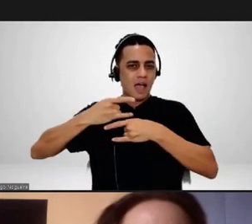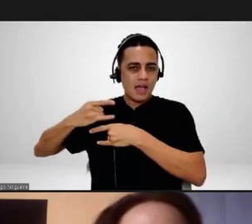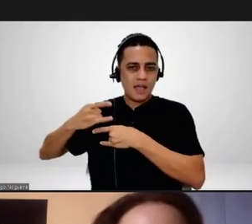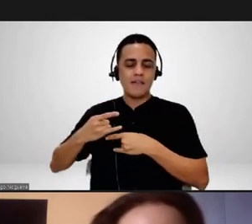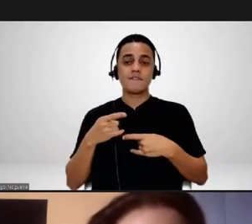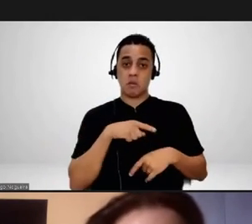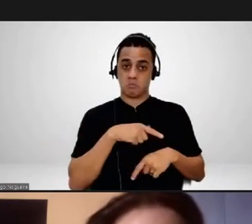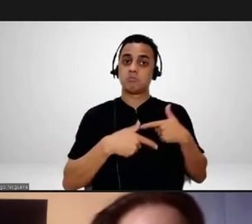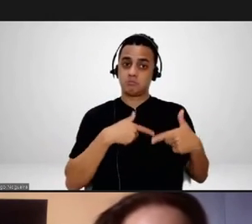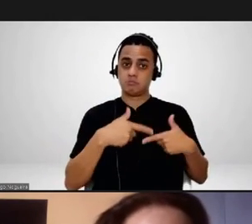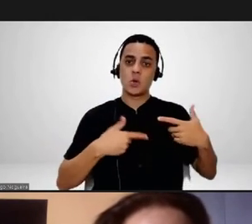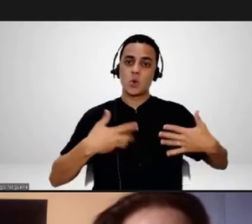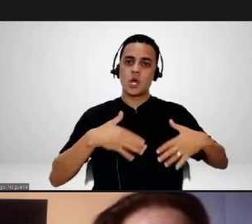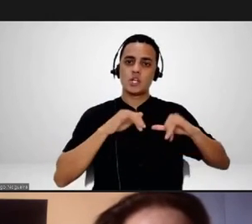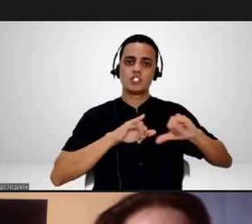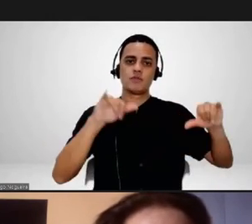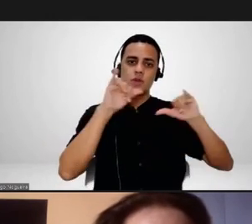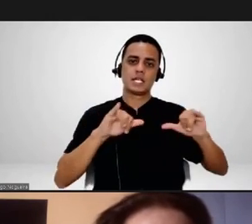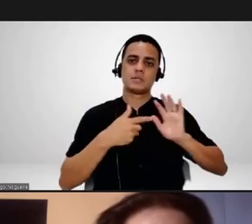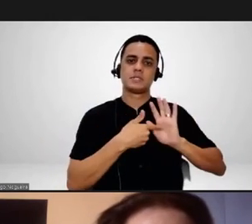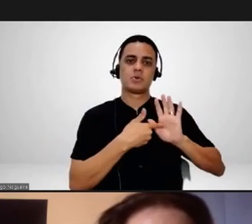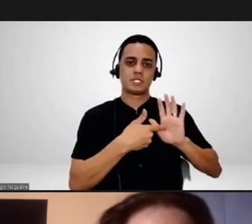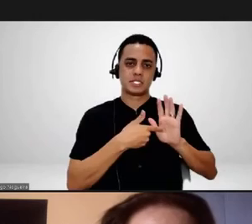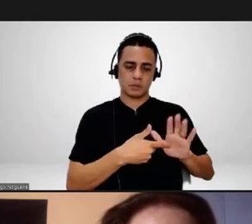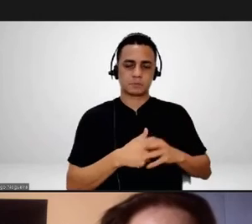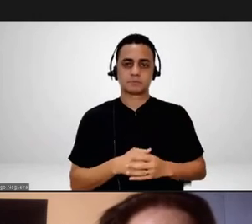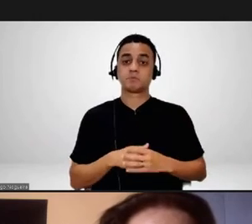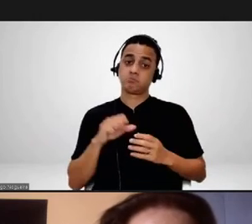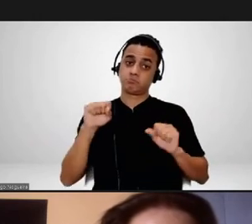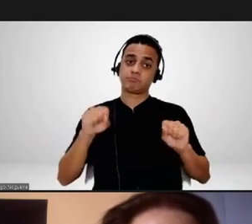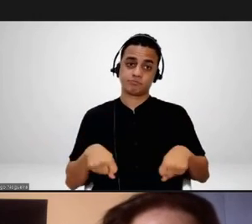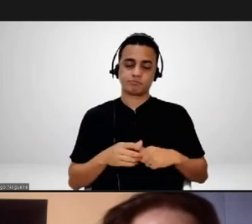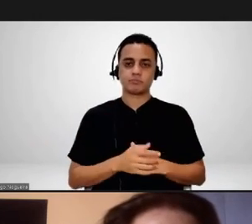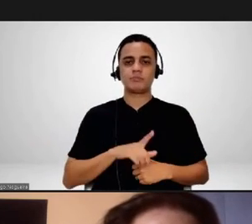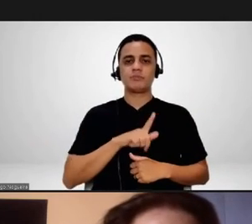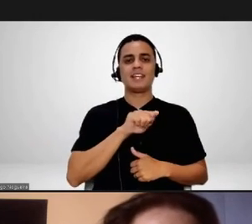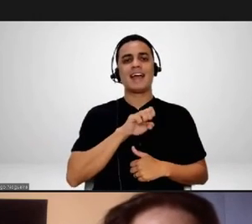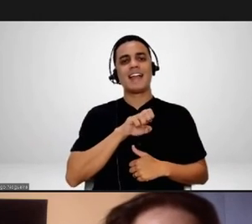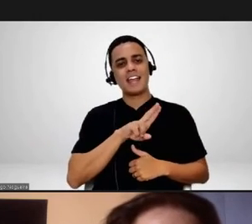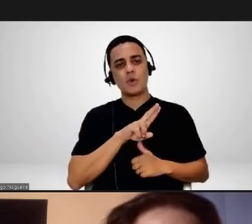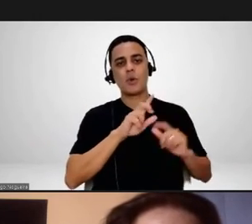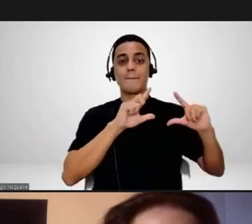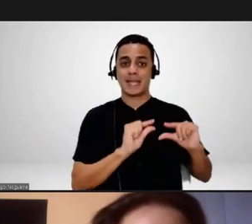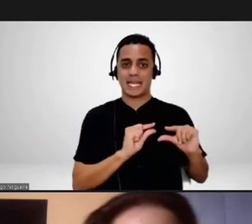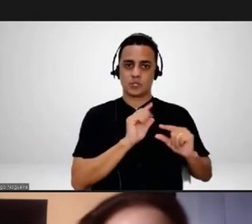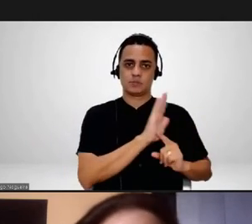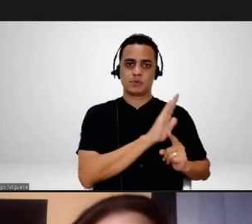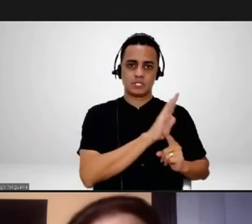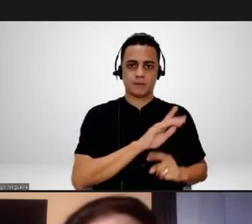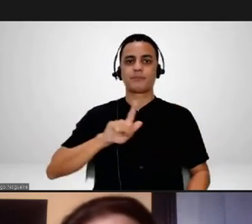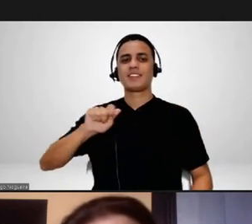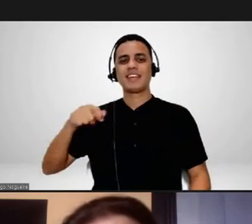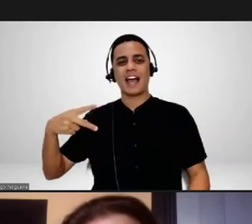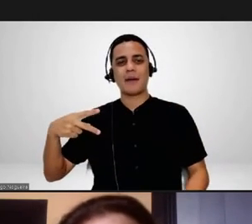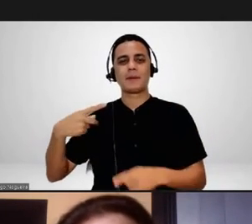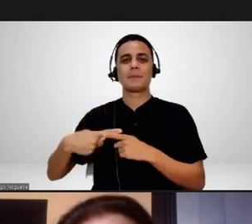trabalharam bastante na divulgação dessa exposição. Então, sim, HEU com menos exposições. A AGAP, como já estava